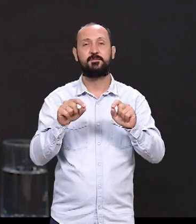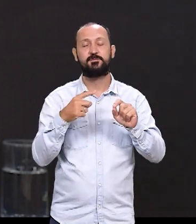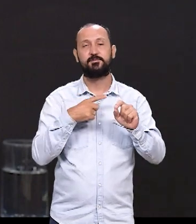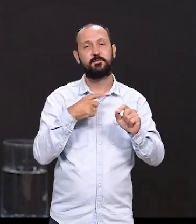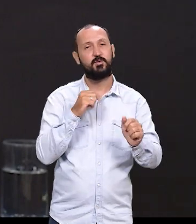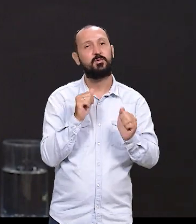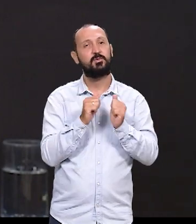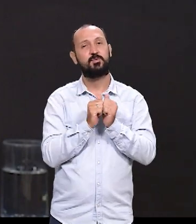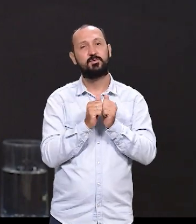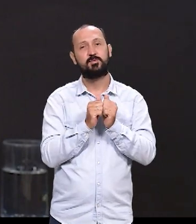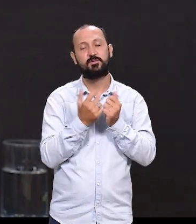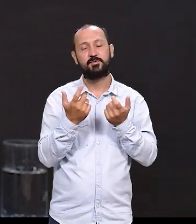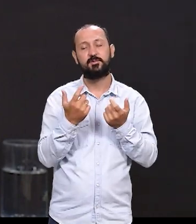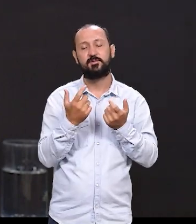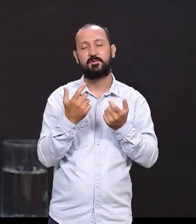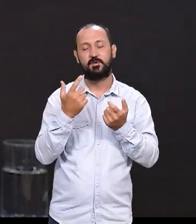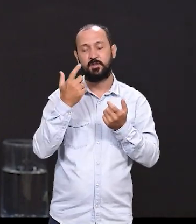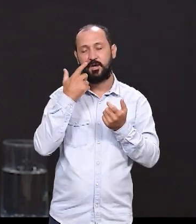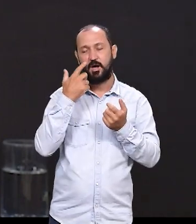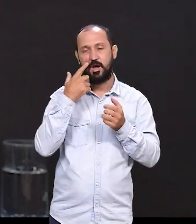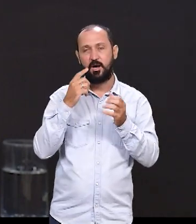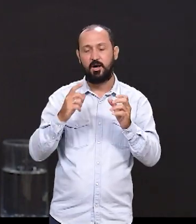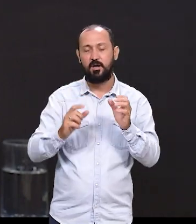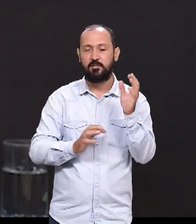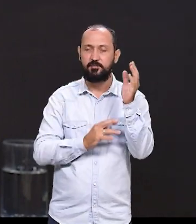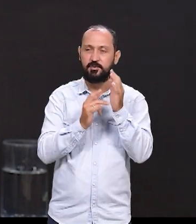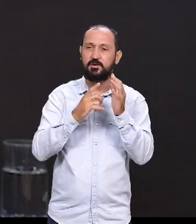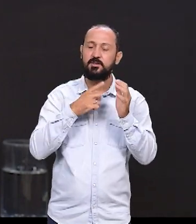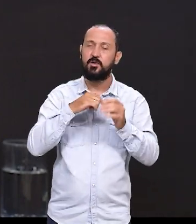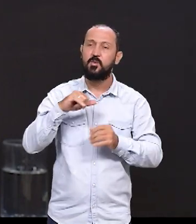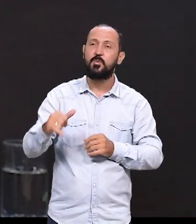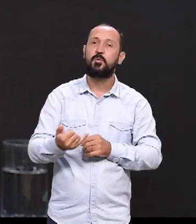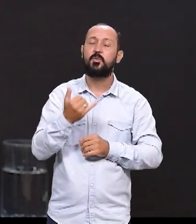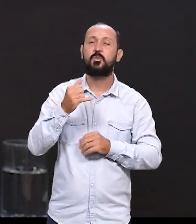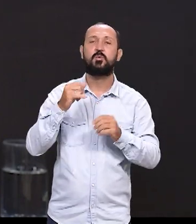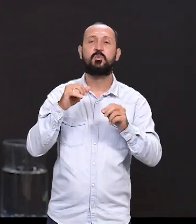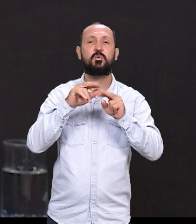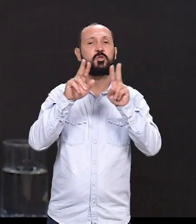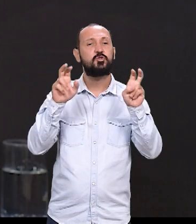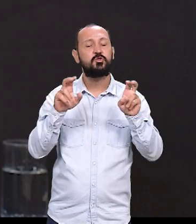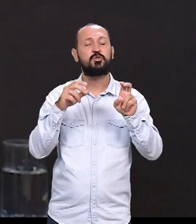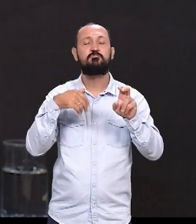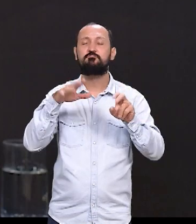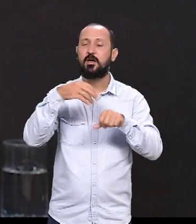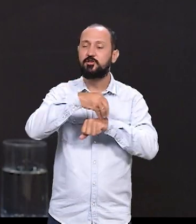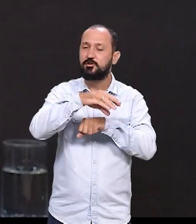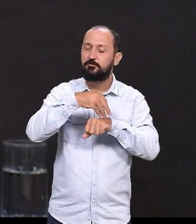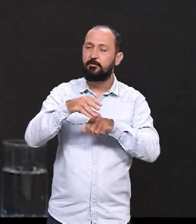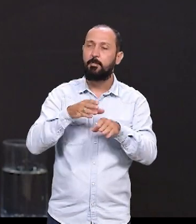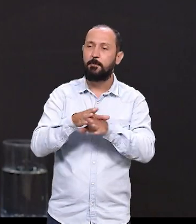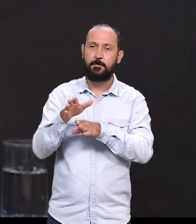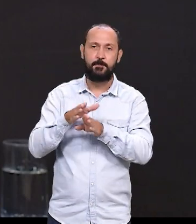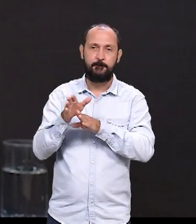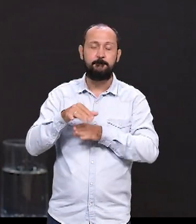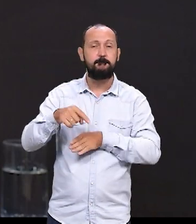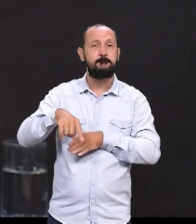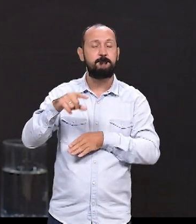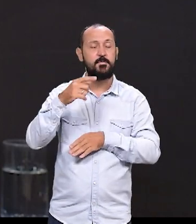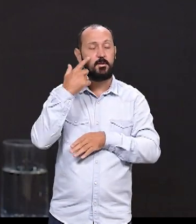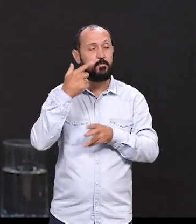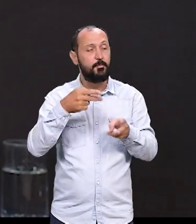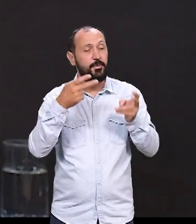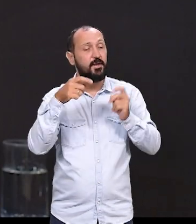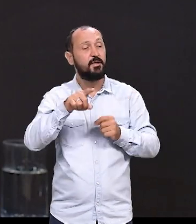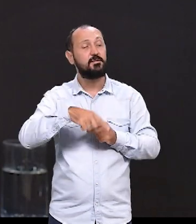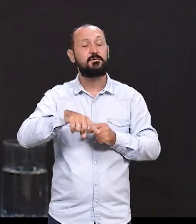eh nas pautas eh que envolvem a prevenção que envolve Oncologia que a gente tem oportunidade de divulgar o assunto porque quanto mais a gente